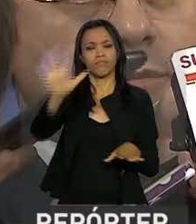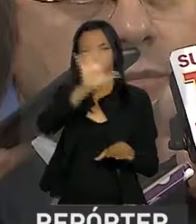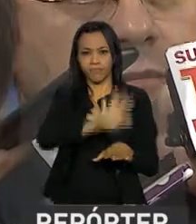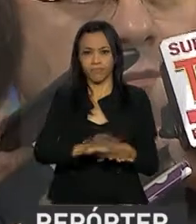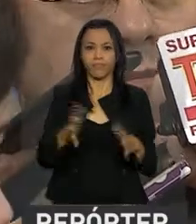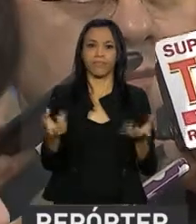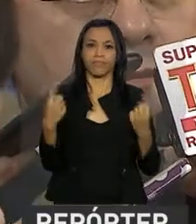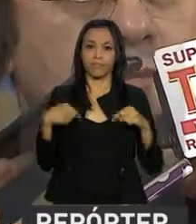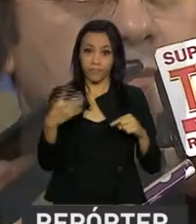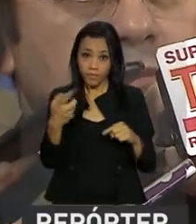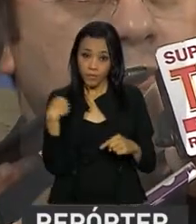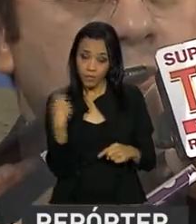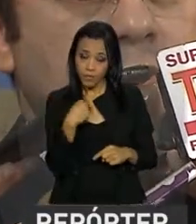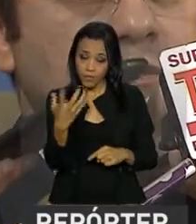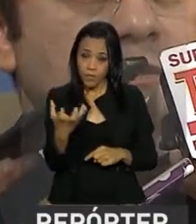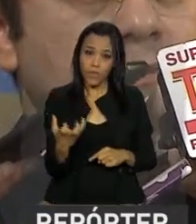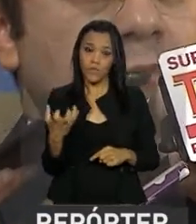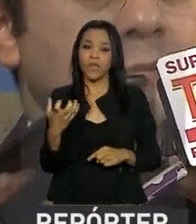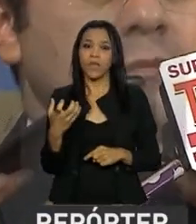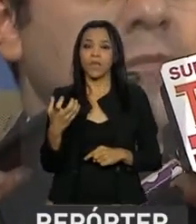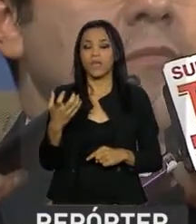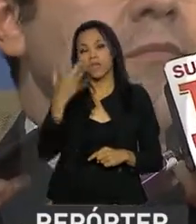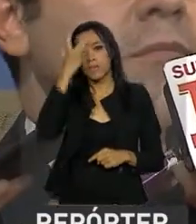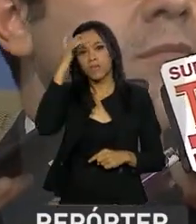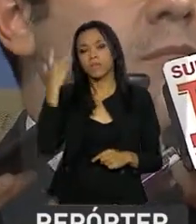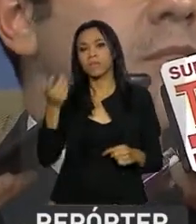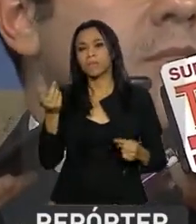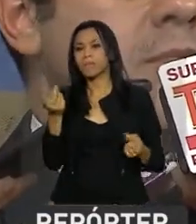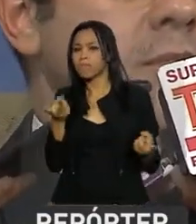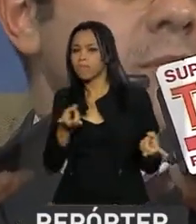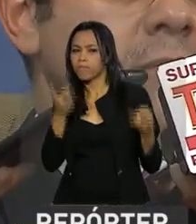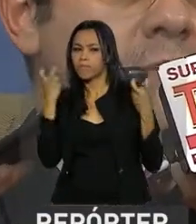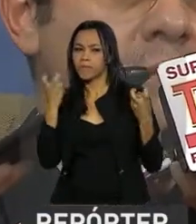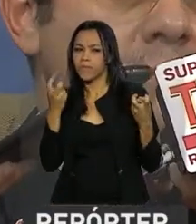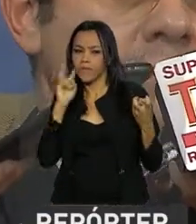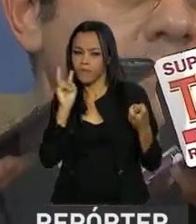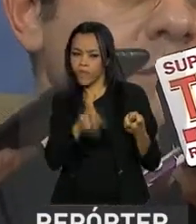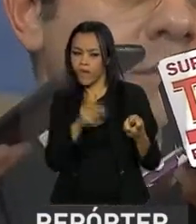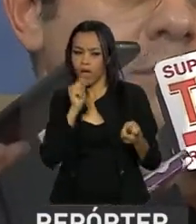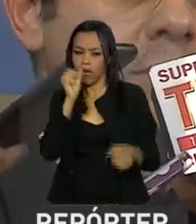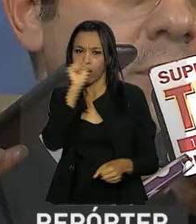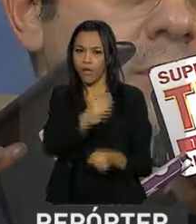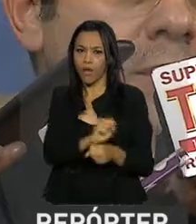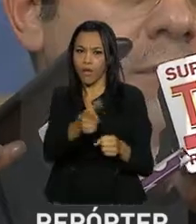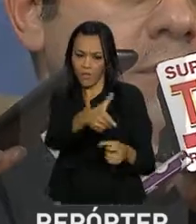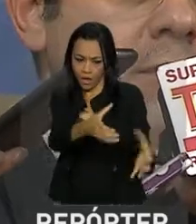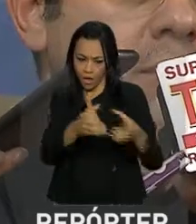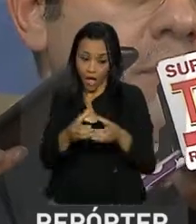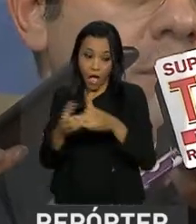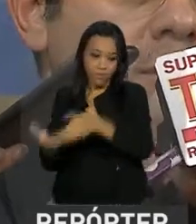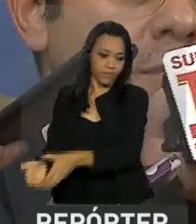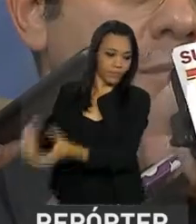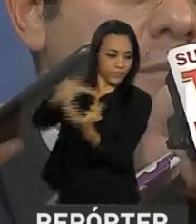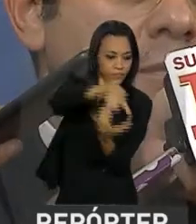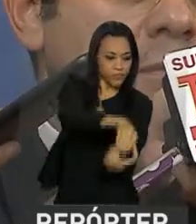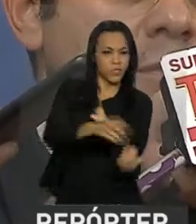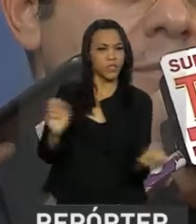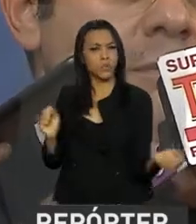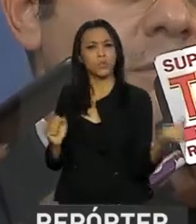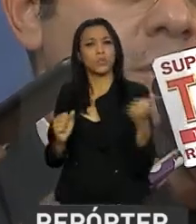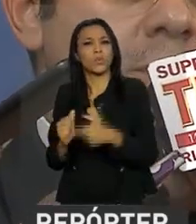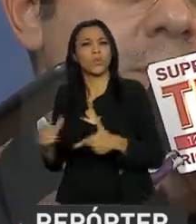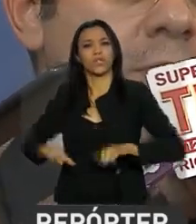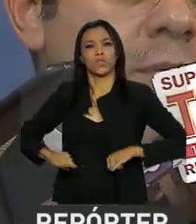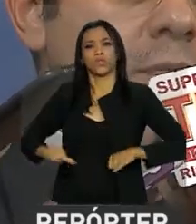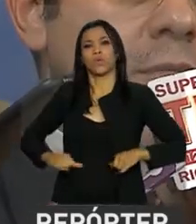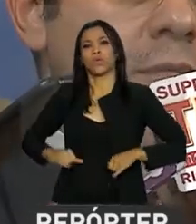pessoas percebam que é muito melhor cuidar do foco do mosquito do que sofrer pelo resto da vida a consequência